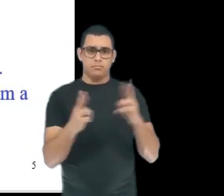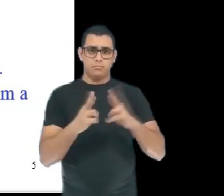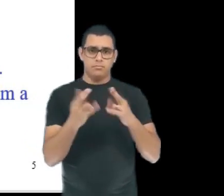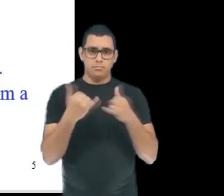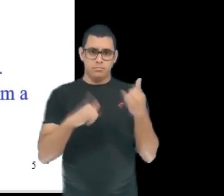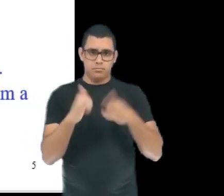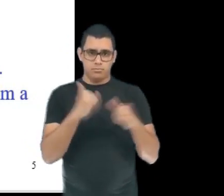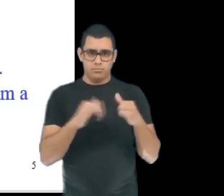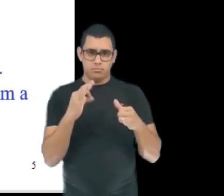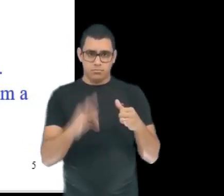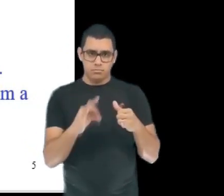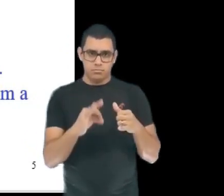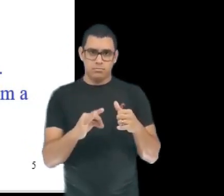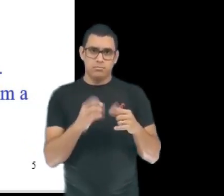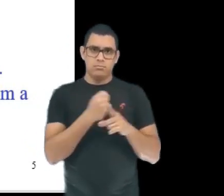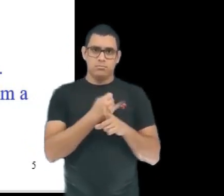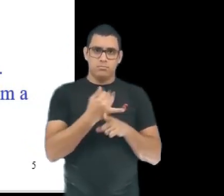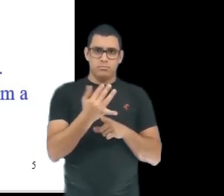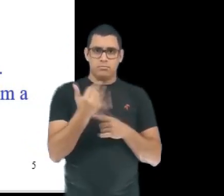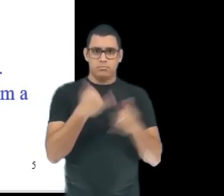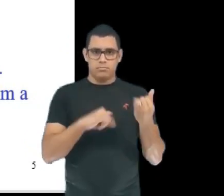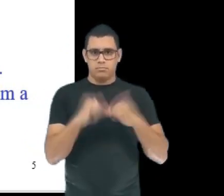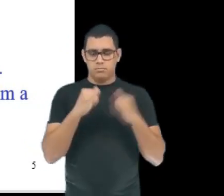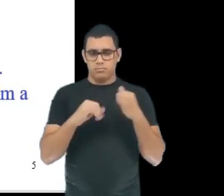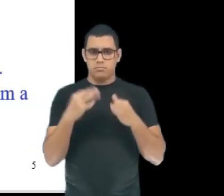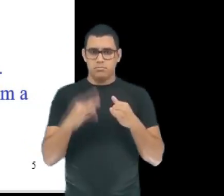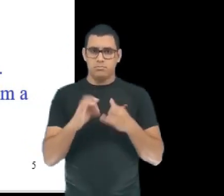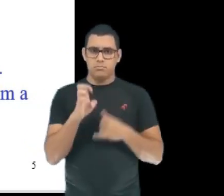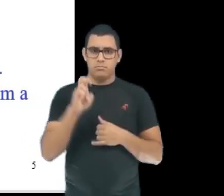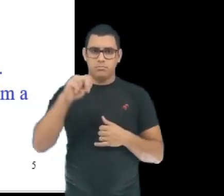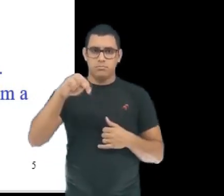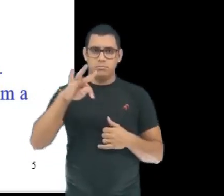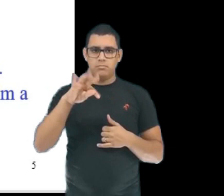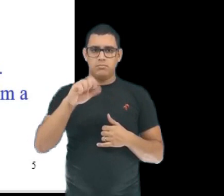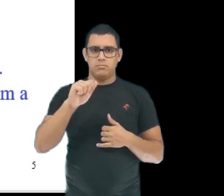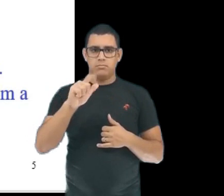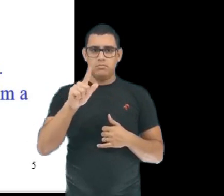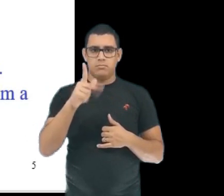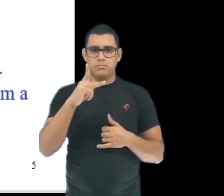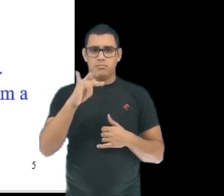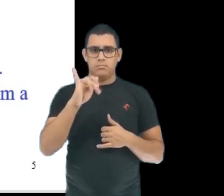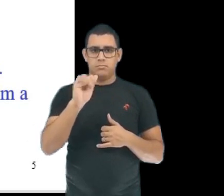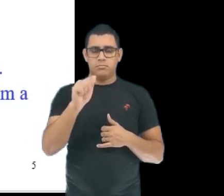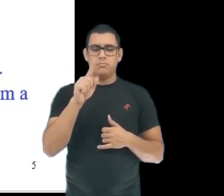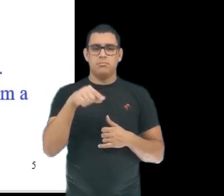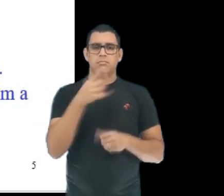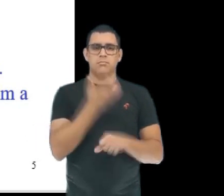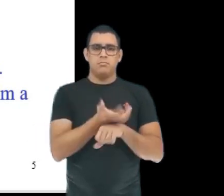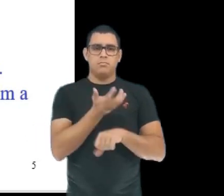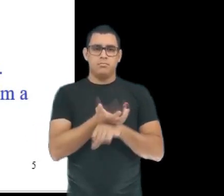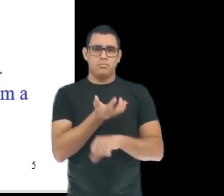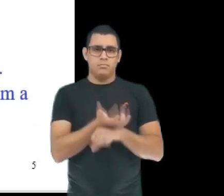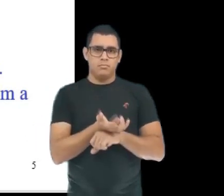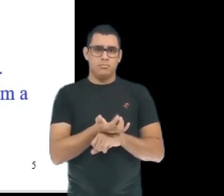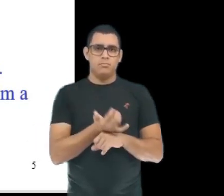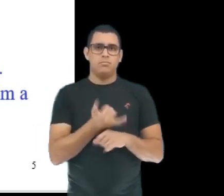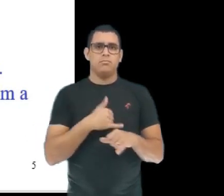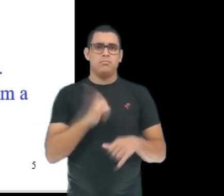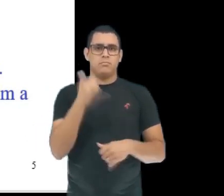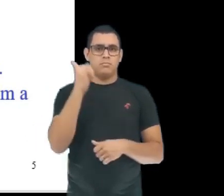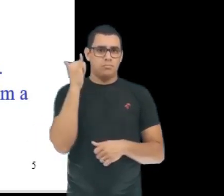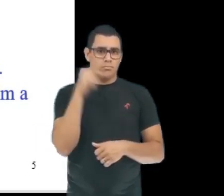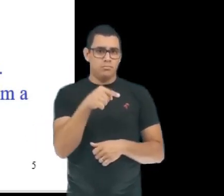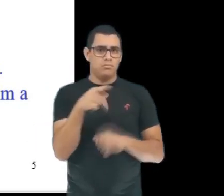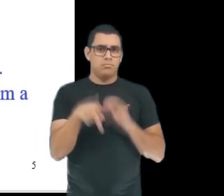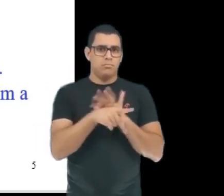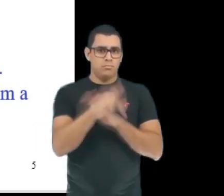das reações químicas, certo? Na fisicoquímica. Entalpia. Entalpia é o conteúdo energético